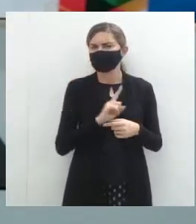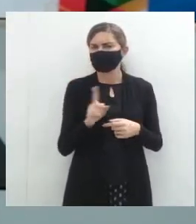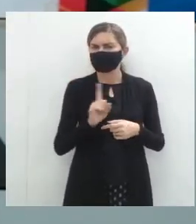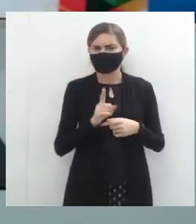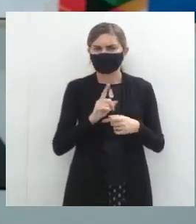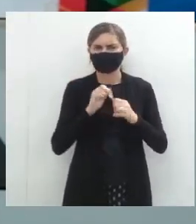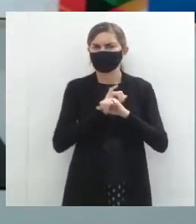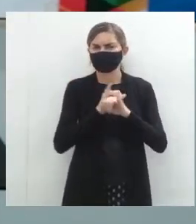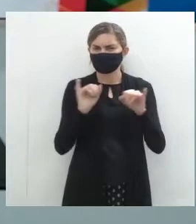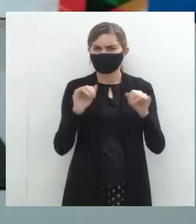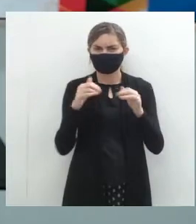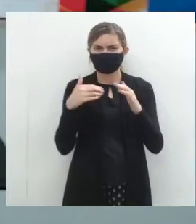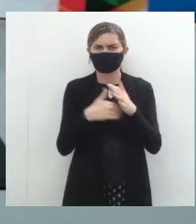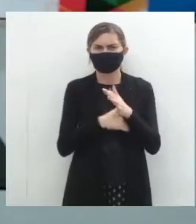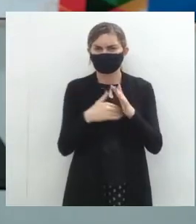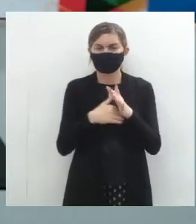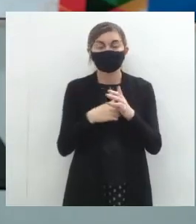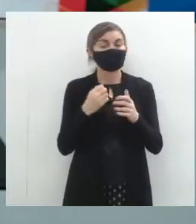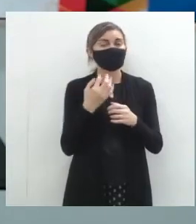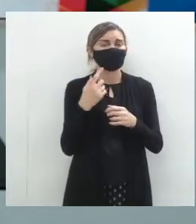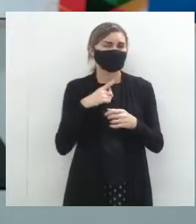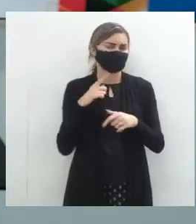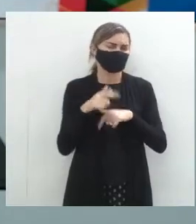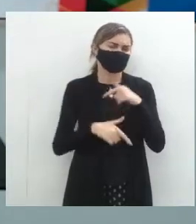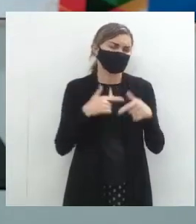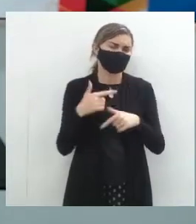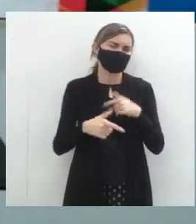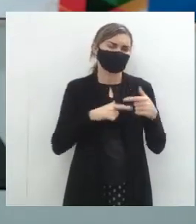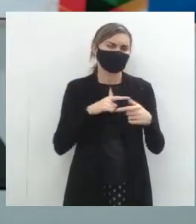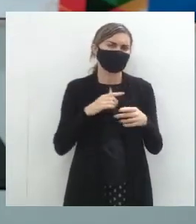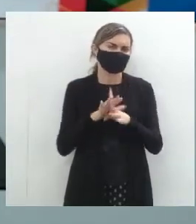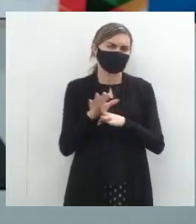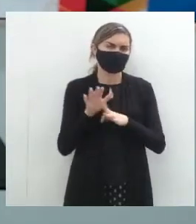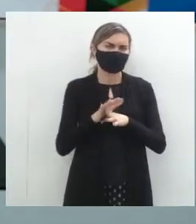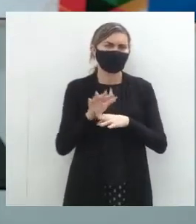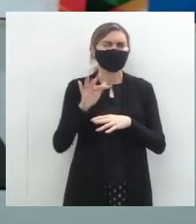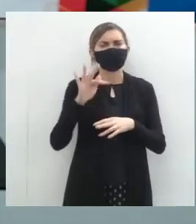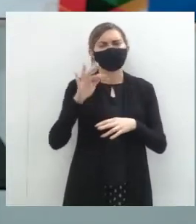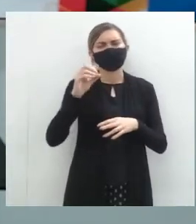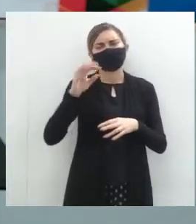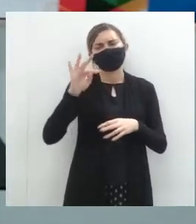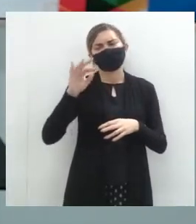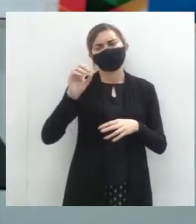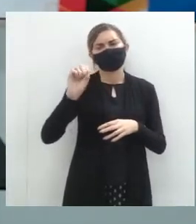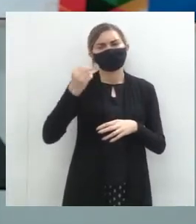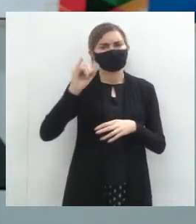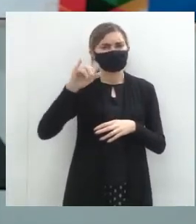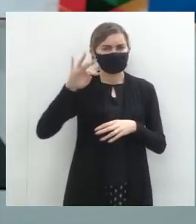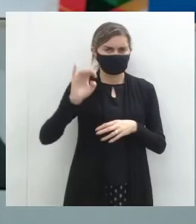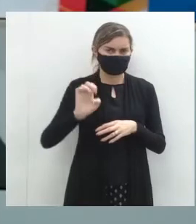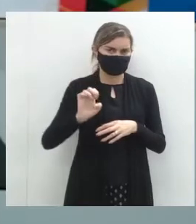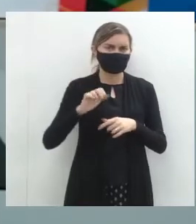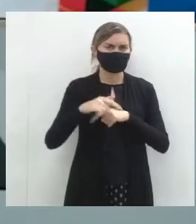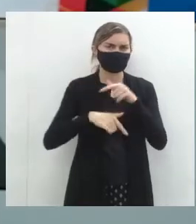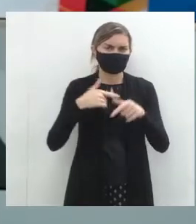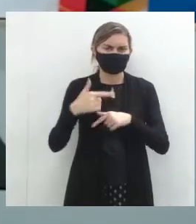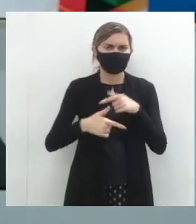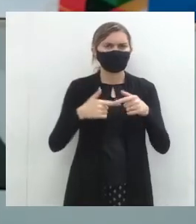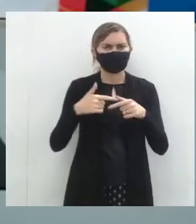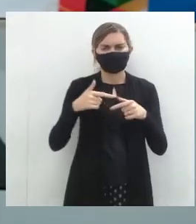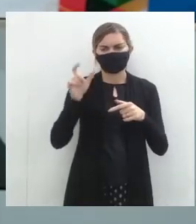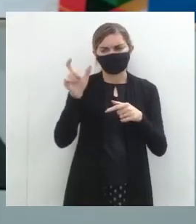um segredo. Quando a gente trabalha com seres que fazem fotossíntese, quando a gente trabalha com